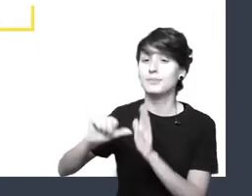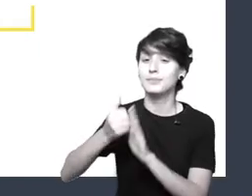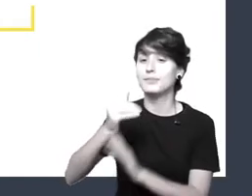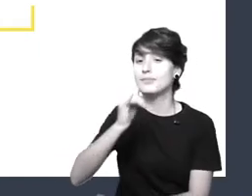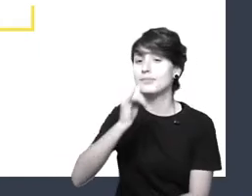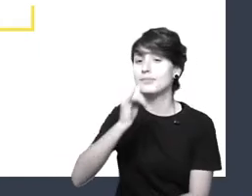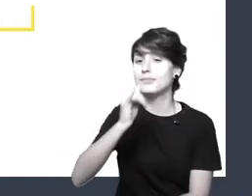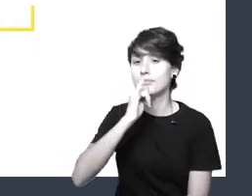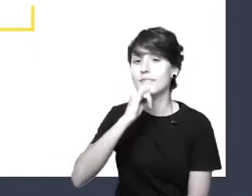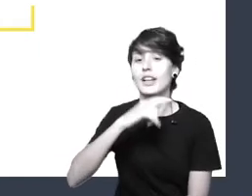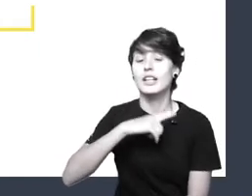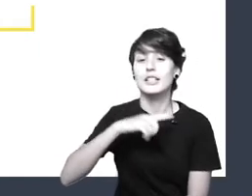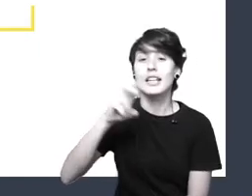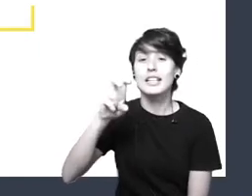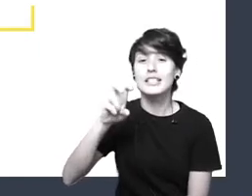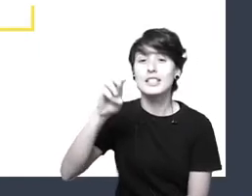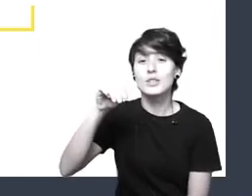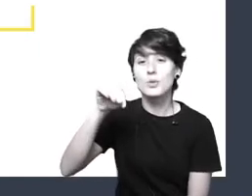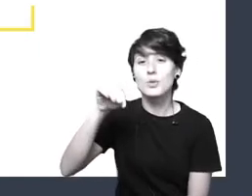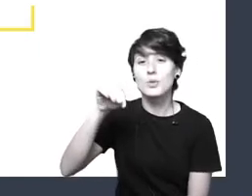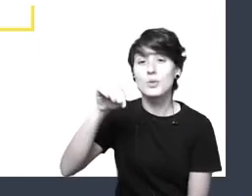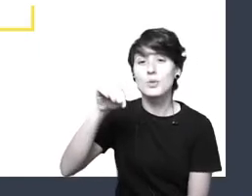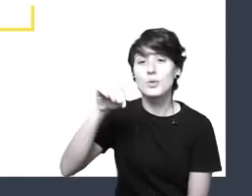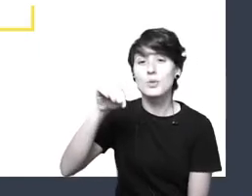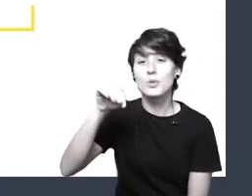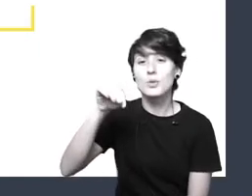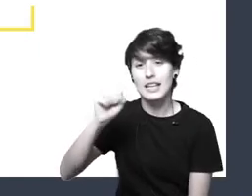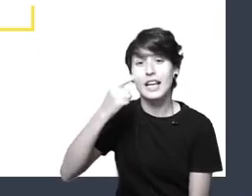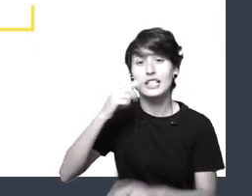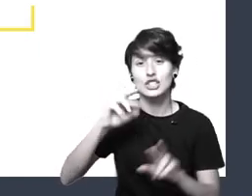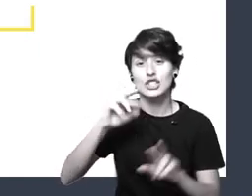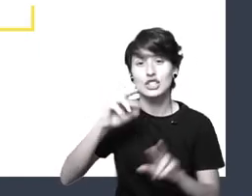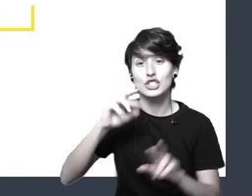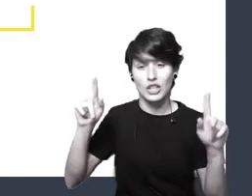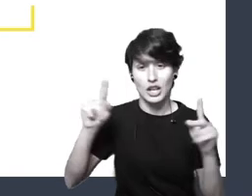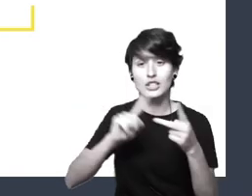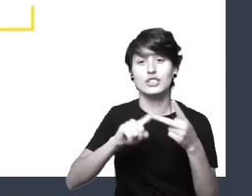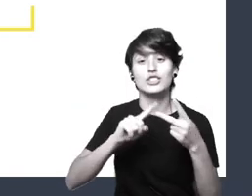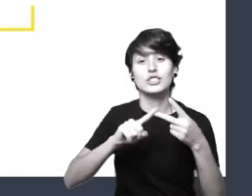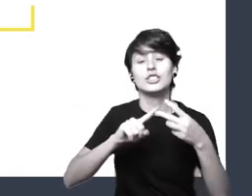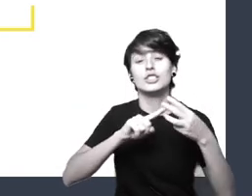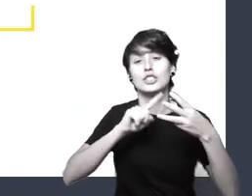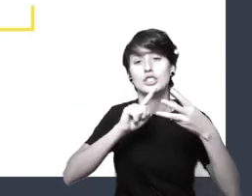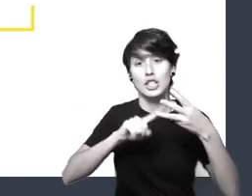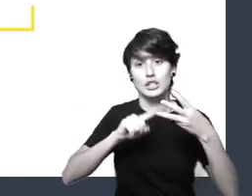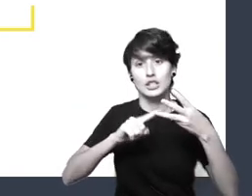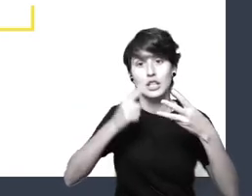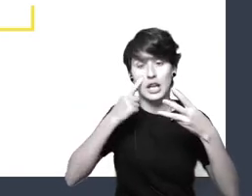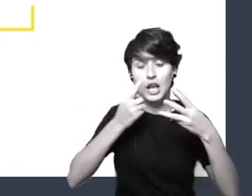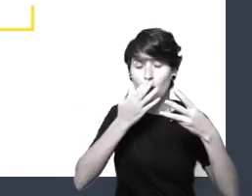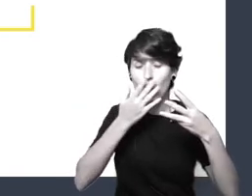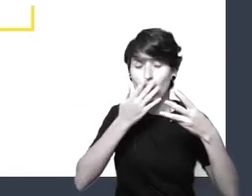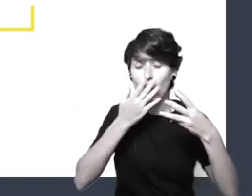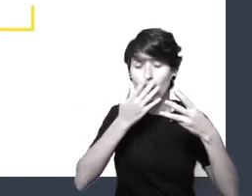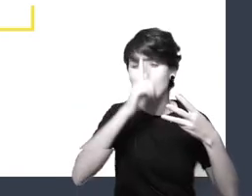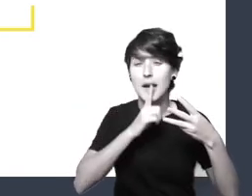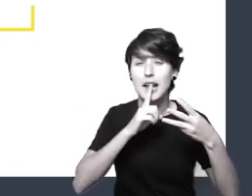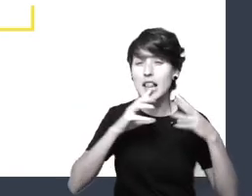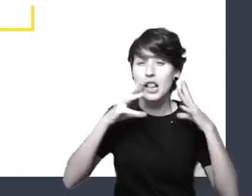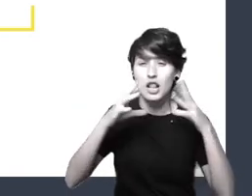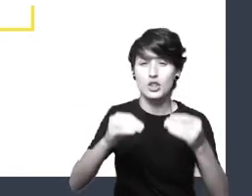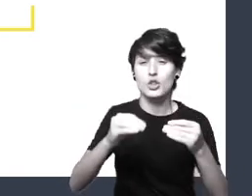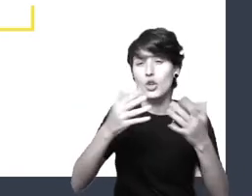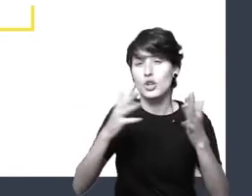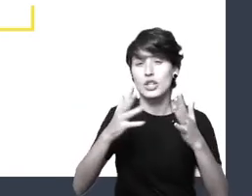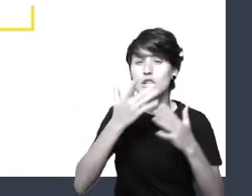tem 5 métricas diferentes. As 3 primeiras e a última que está em amarelo, todas que estão envolvidas em amarelo,